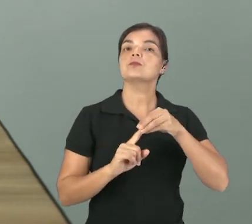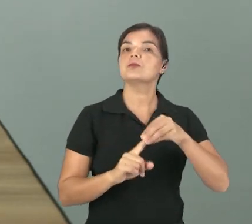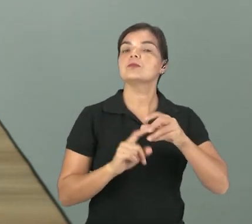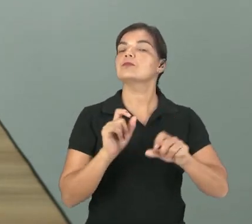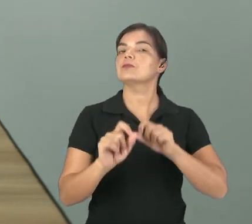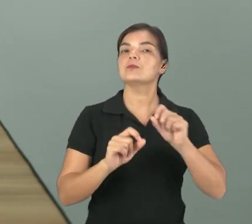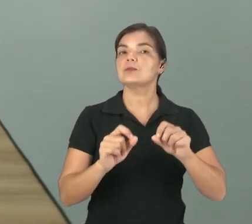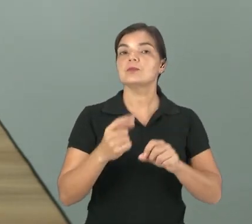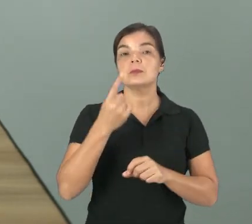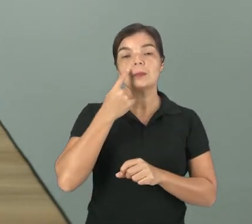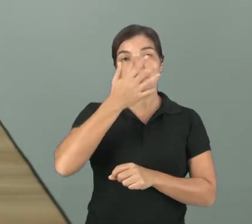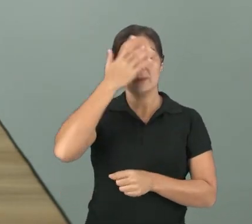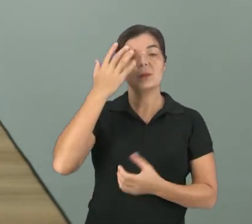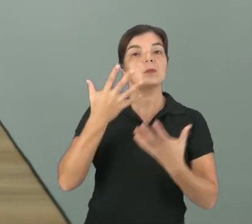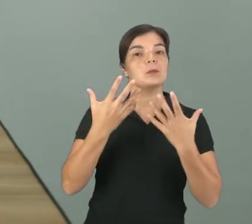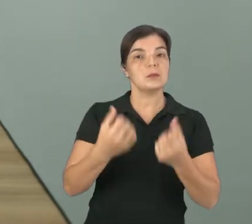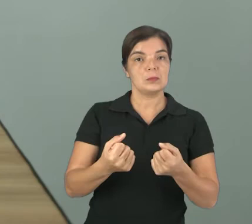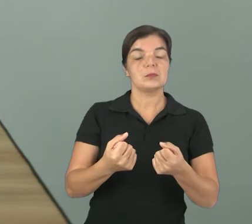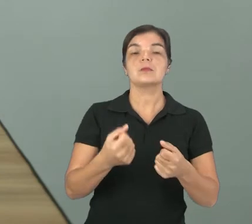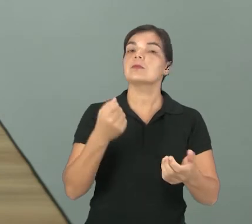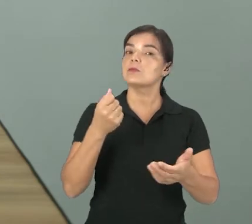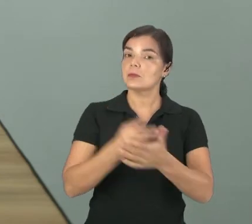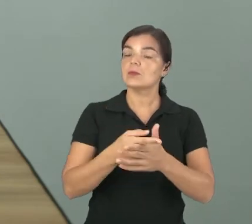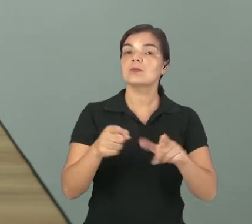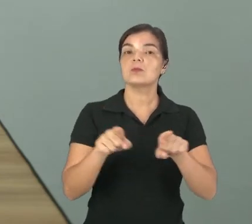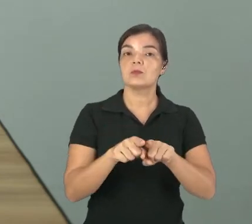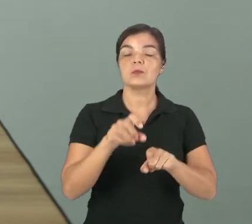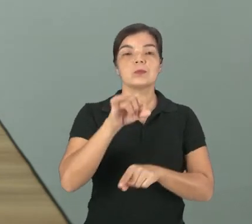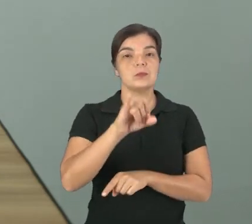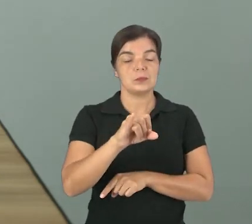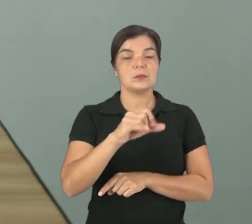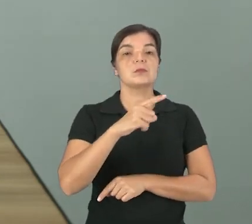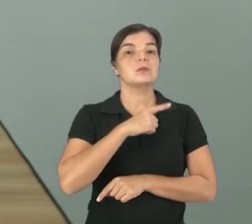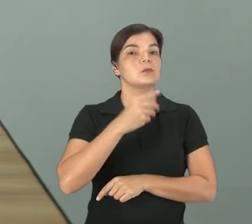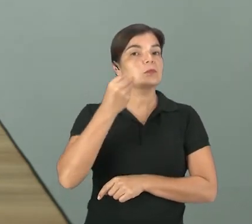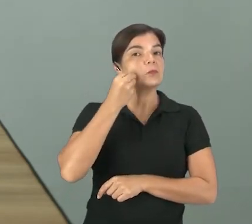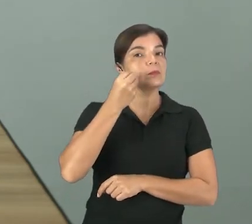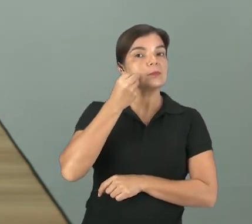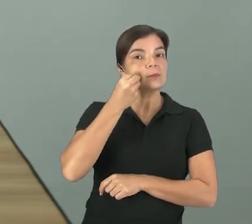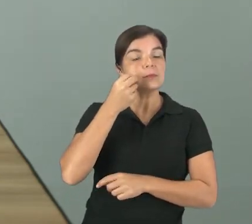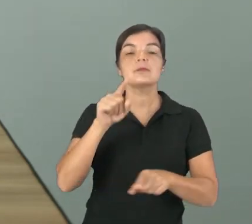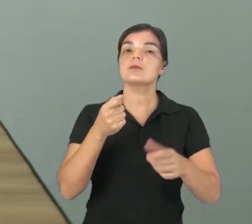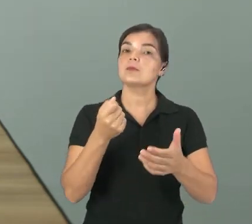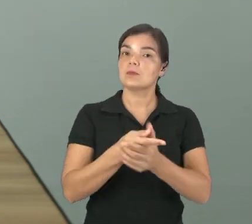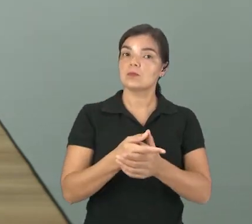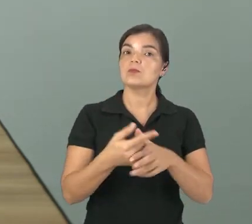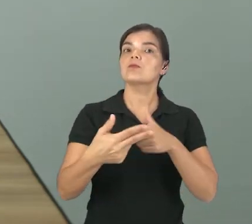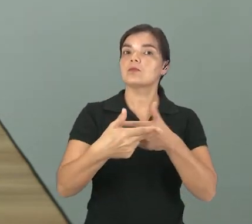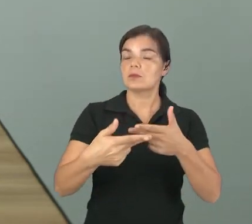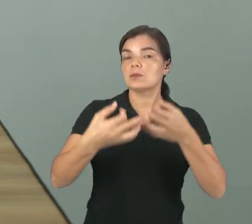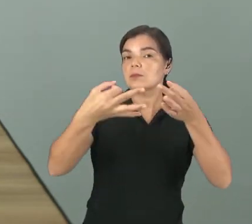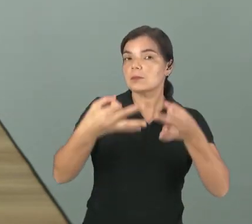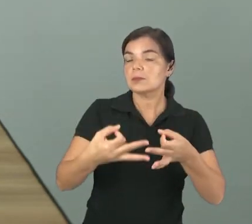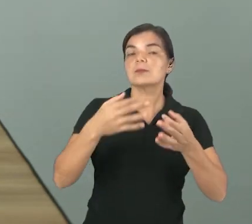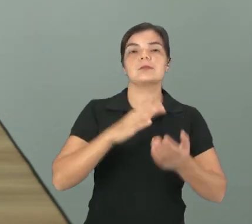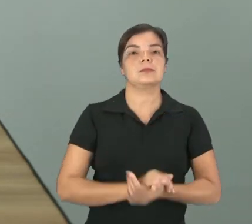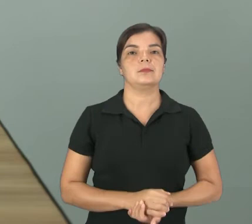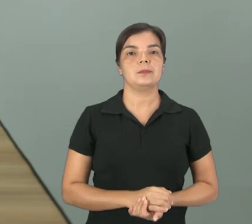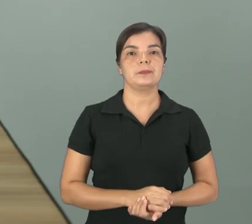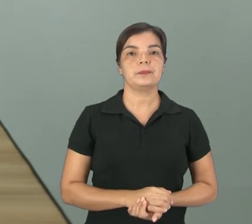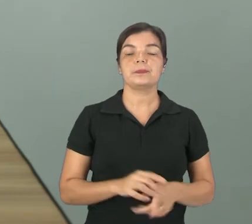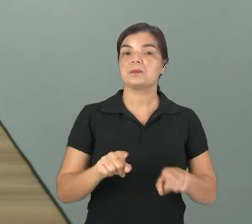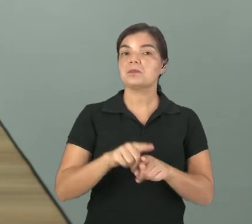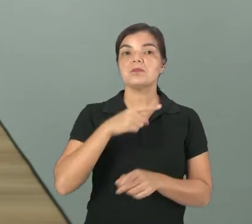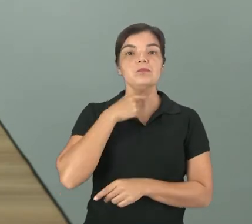objetivo convencer o consumidor. Isso mesmo. Se ela tenta nos convencer, precisa ser algo bem feito. Você concorda